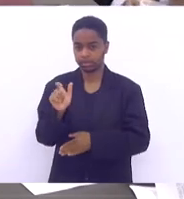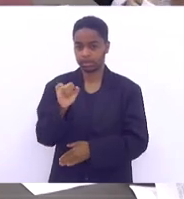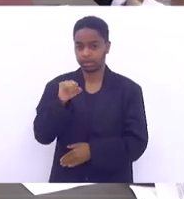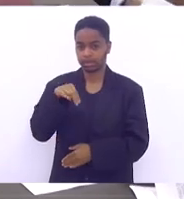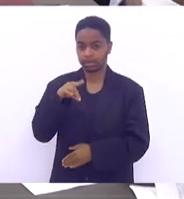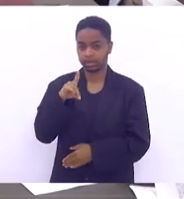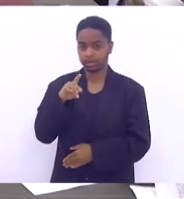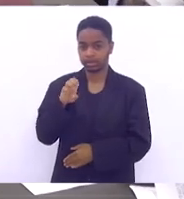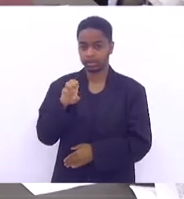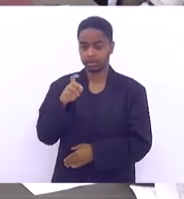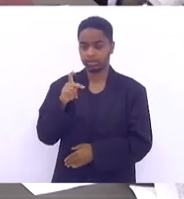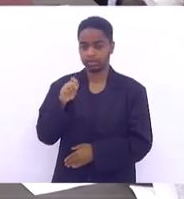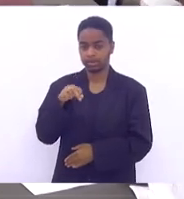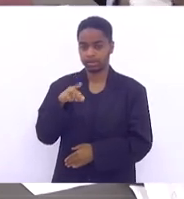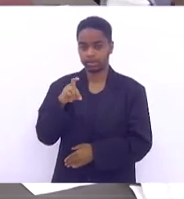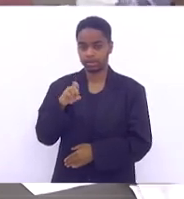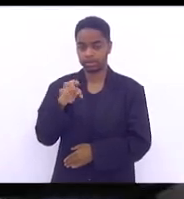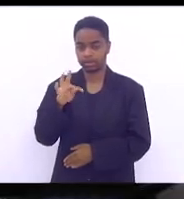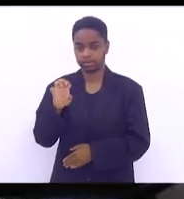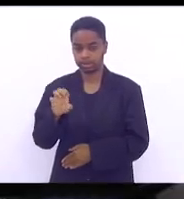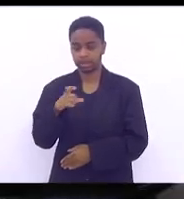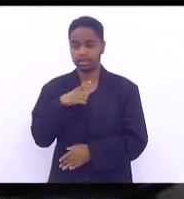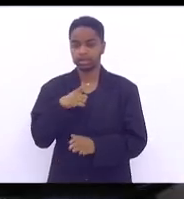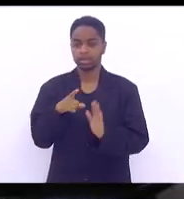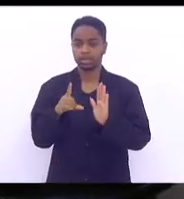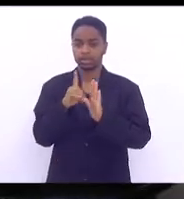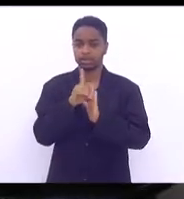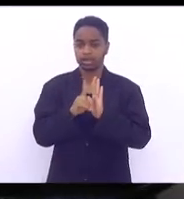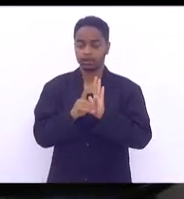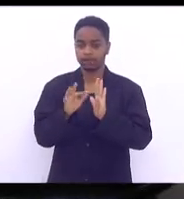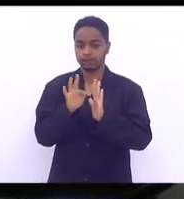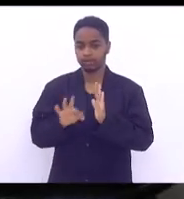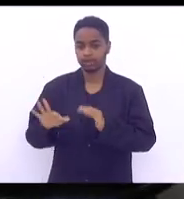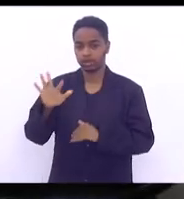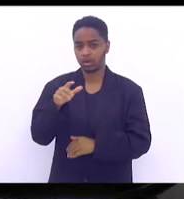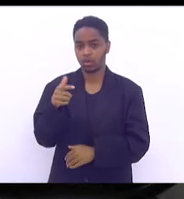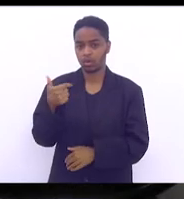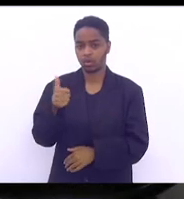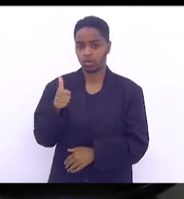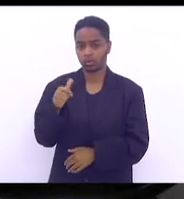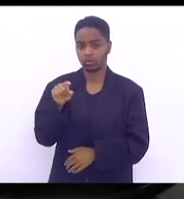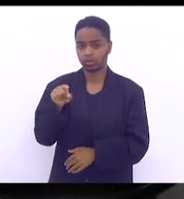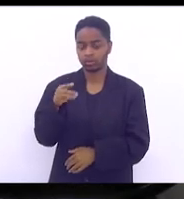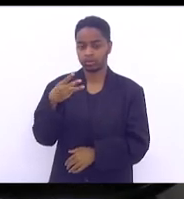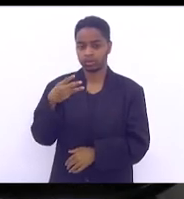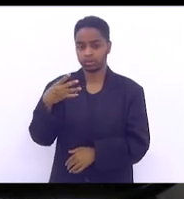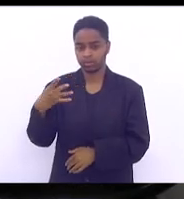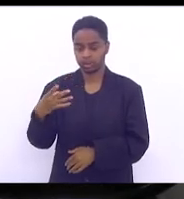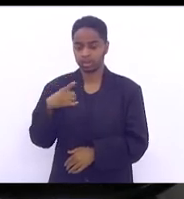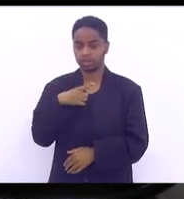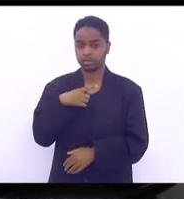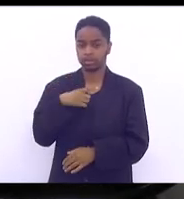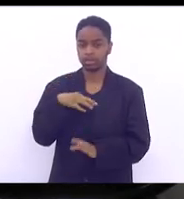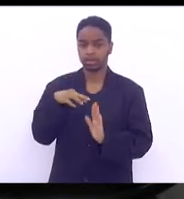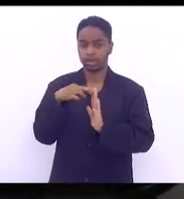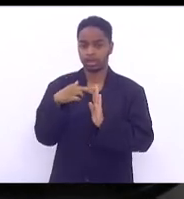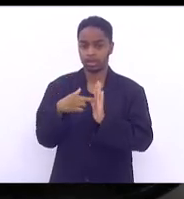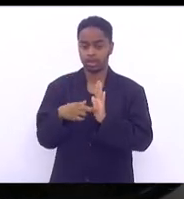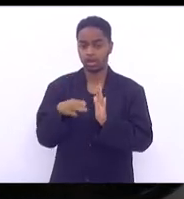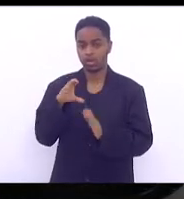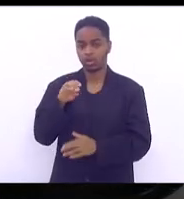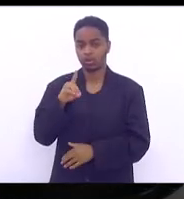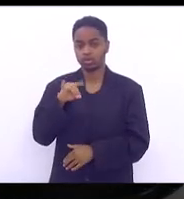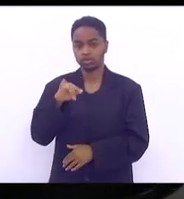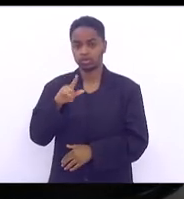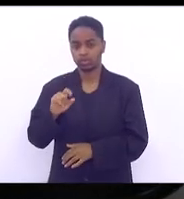Existe o Decreto Federal 11.034 de 2022, que regulamenta o Código de Defesa do Consumidor, para que as